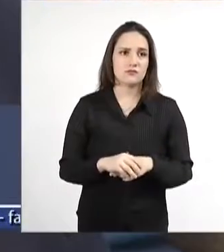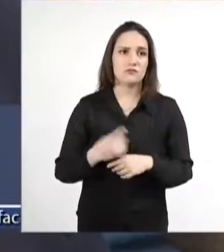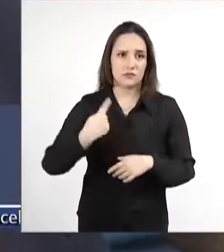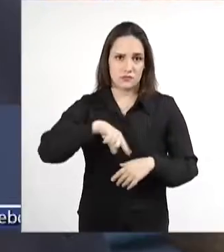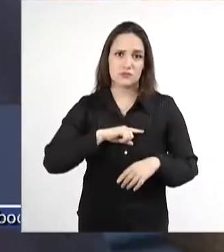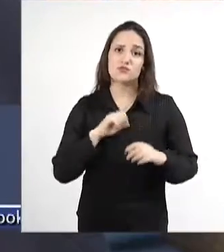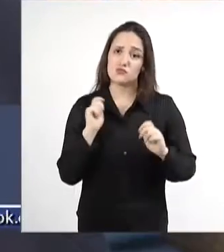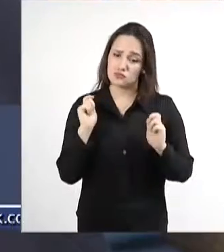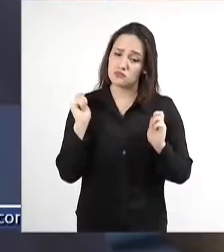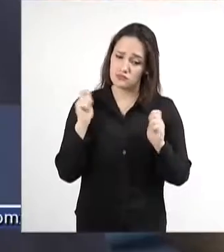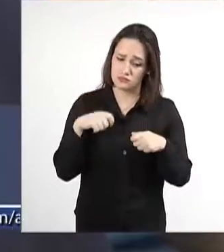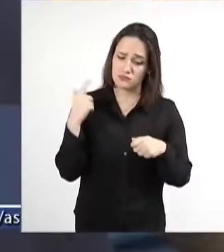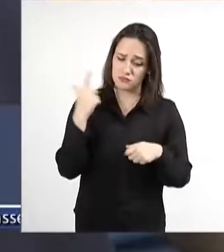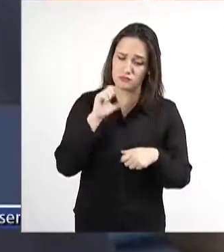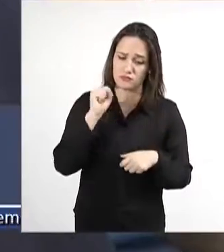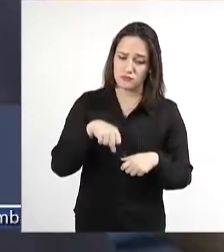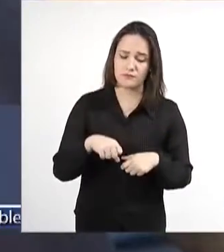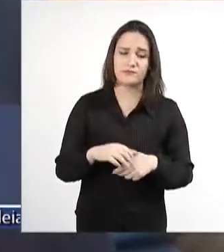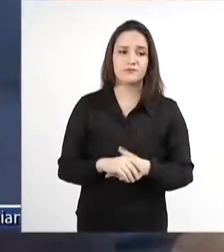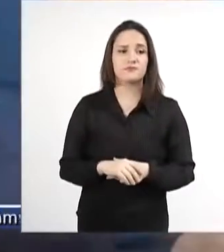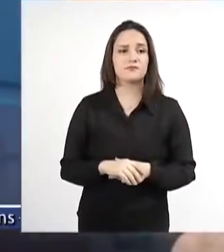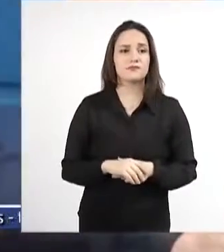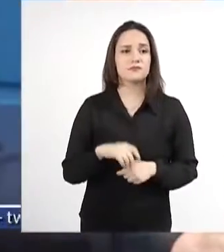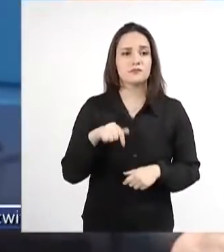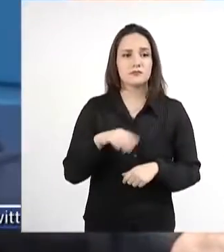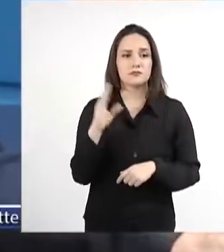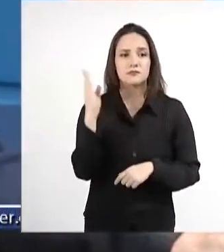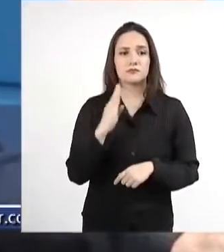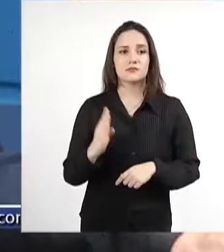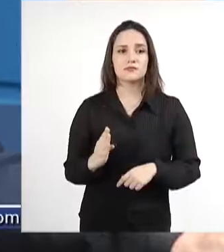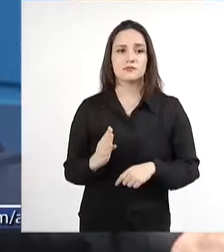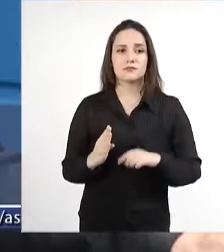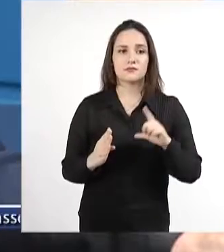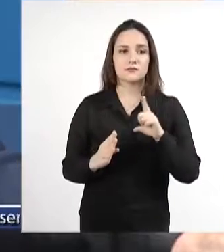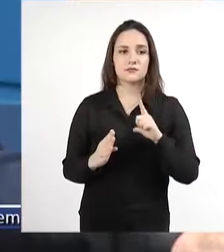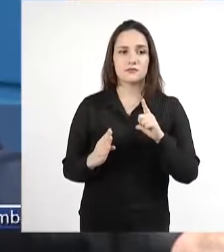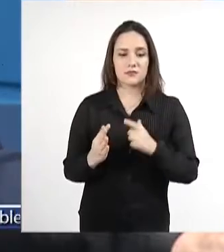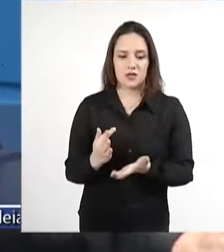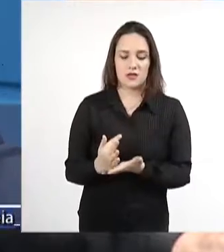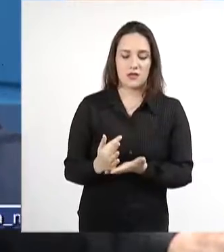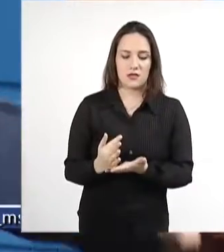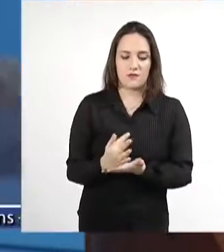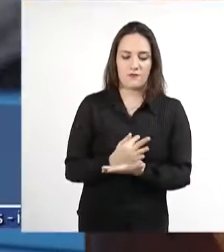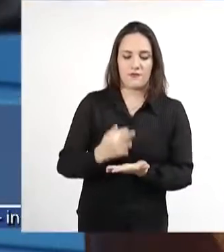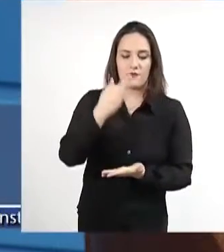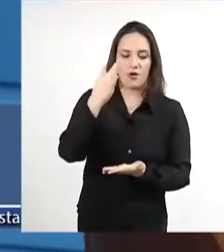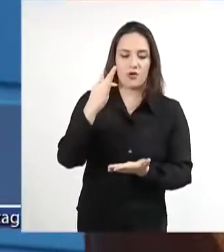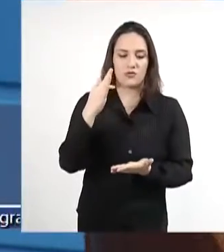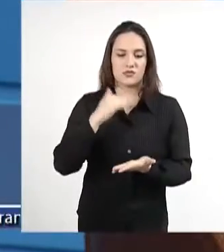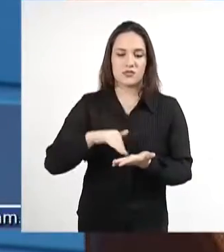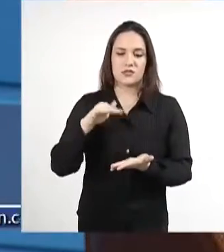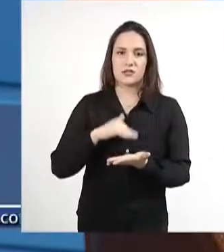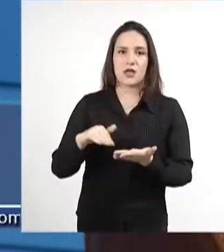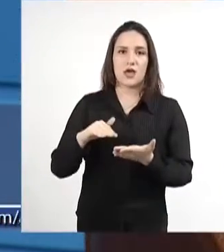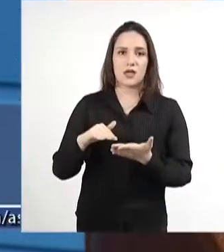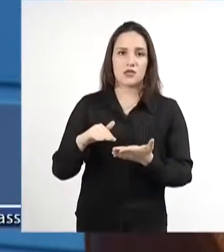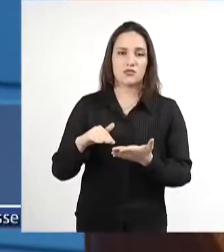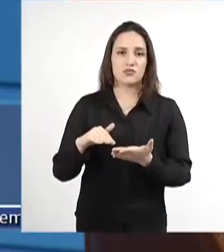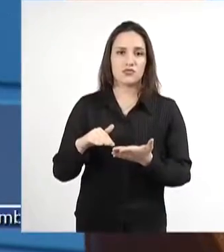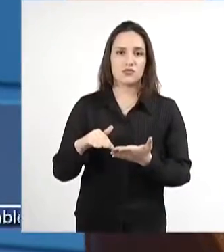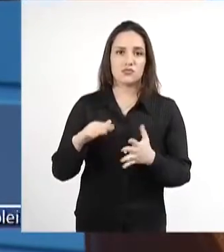isso. Existe também no Brasil o Fórum dos Secretários de Fazenda, e nós